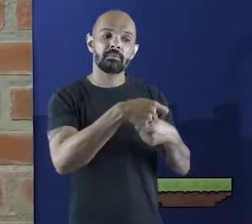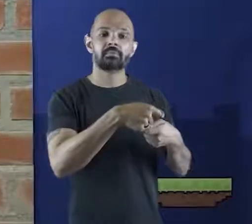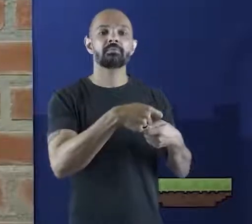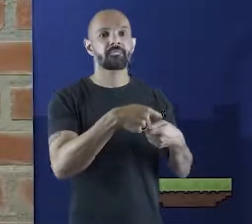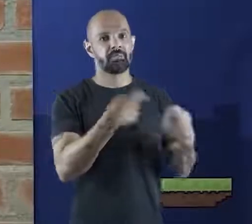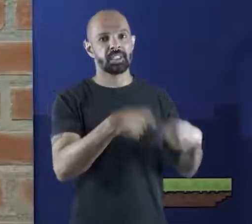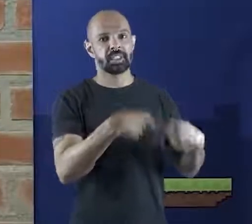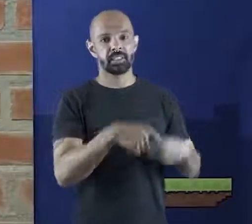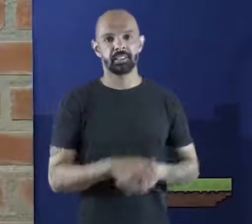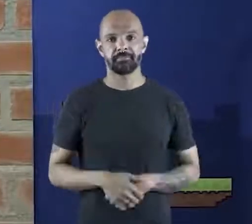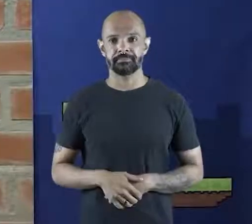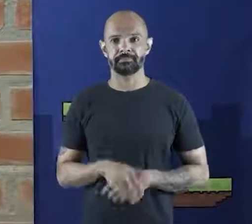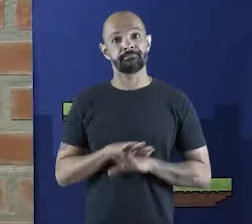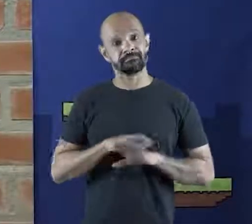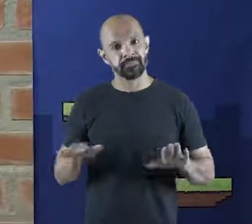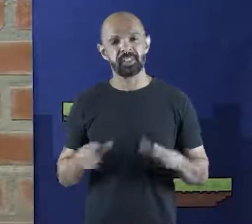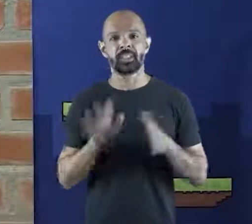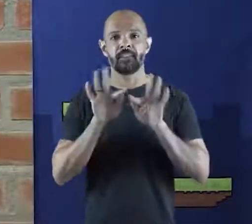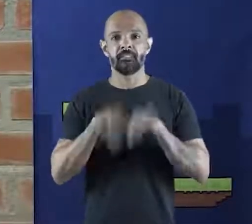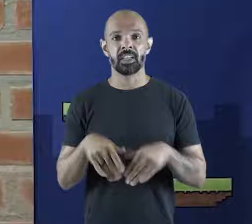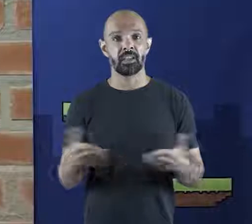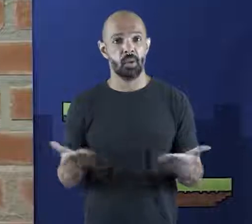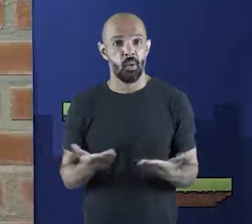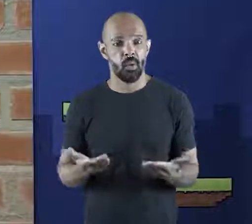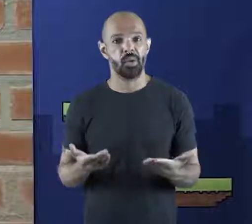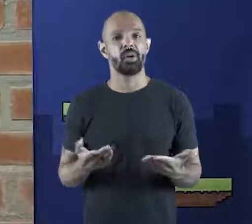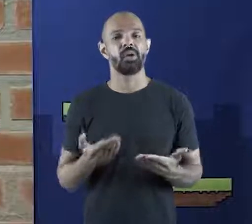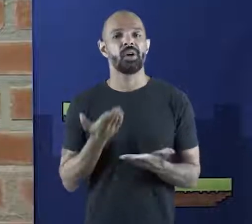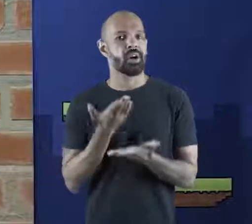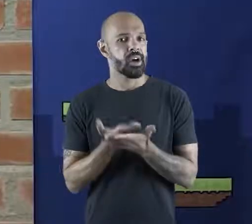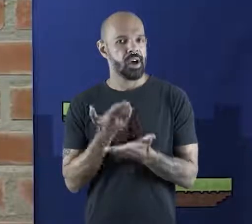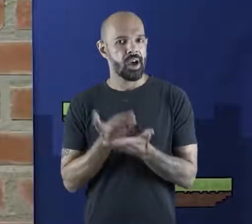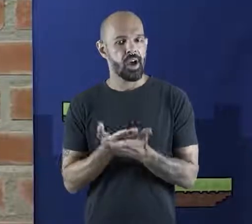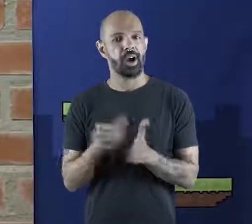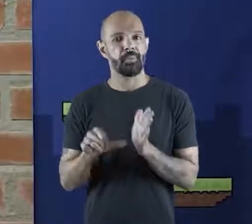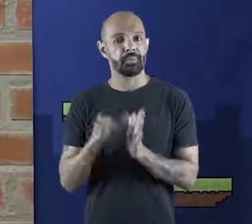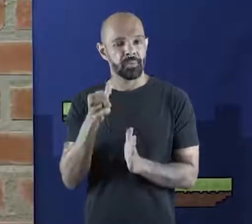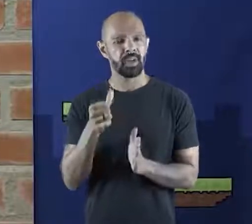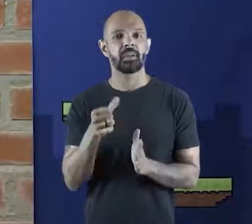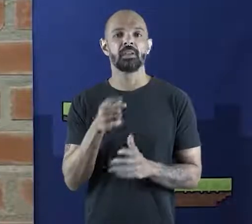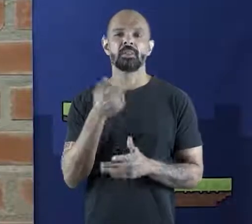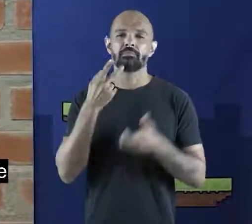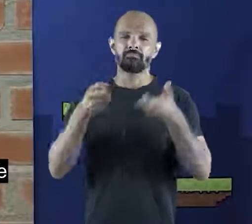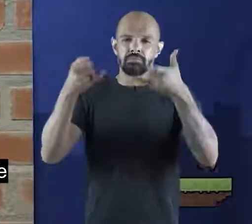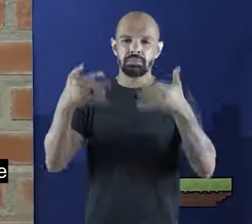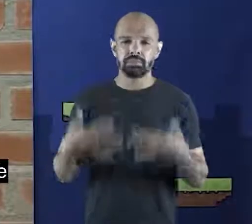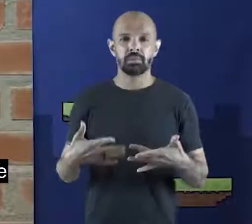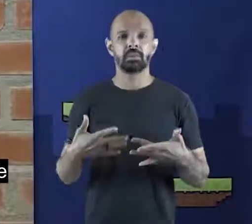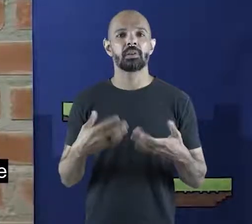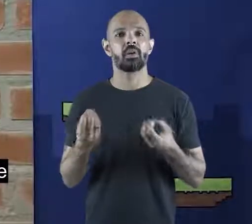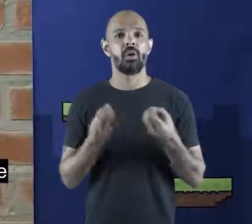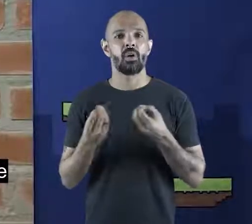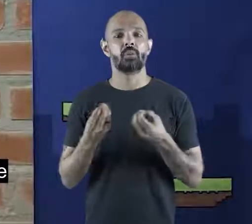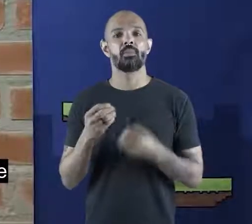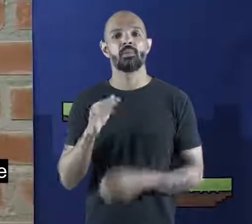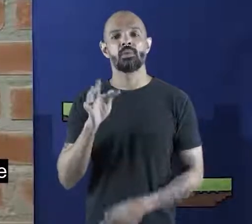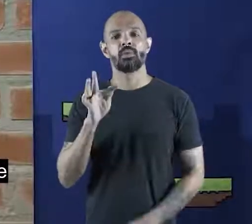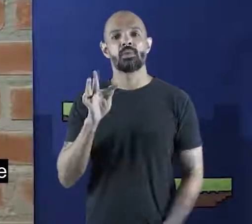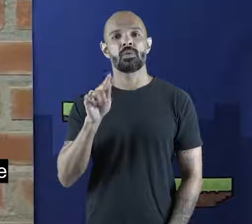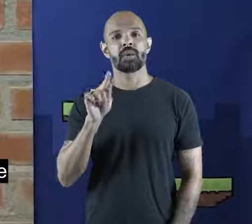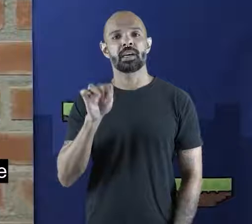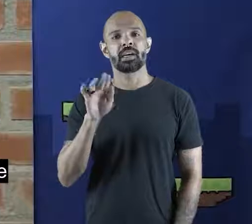pedindo. Então é isso, gente. A gente fecha por aqui essa primeira aula, falando sobre os gráficos 2D,